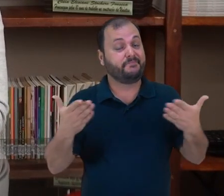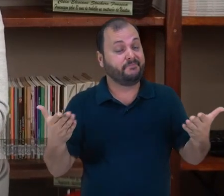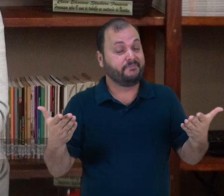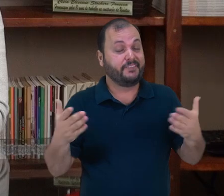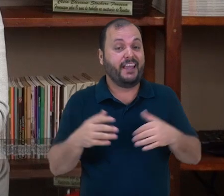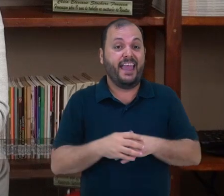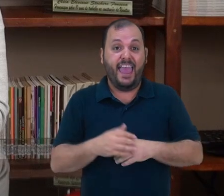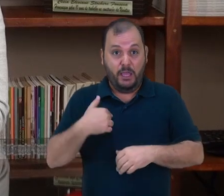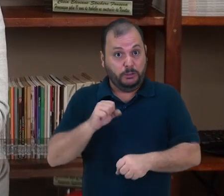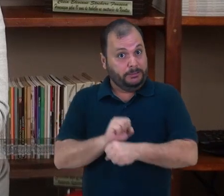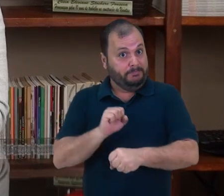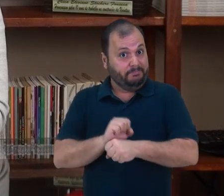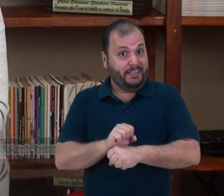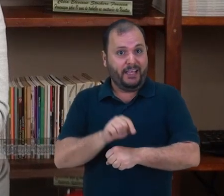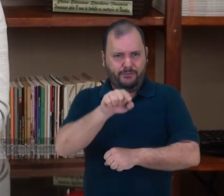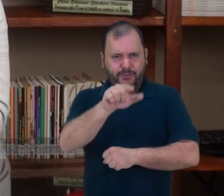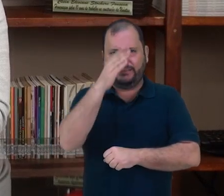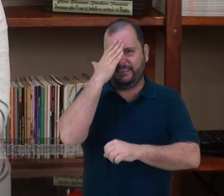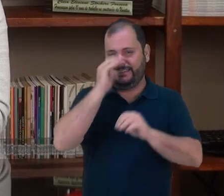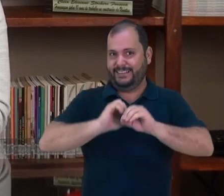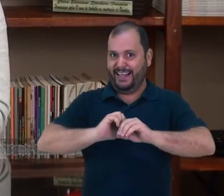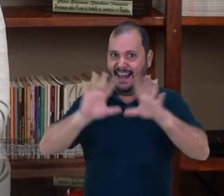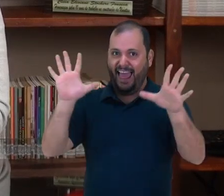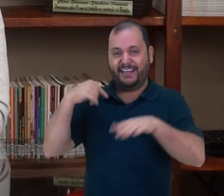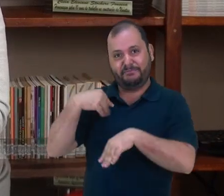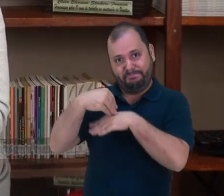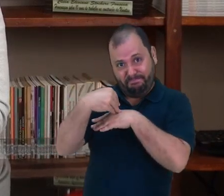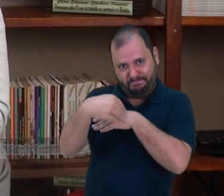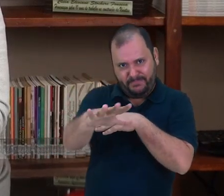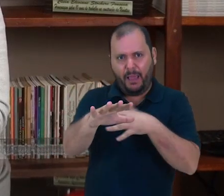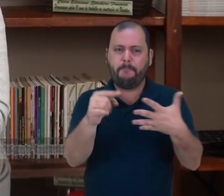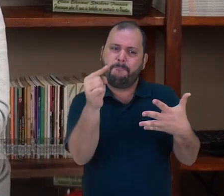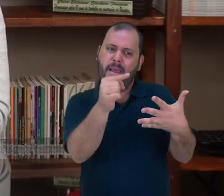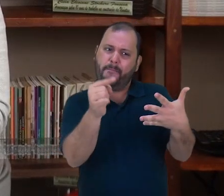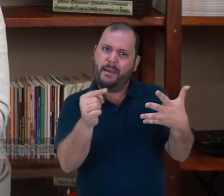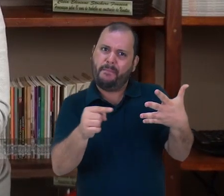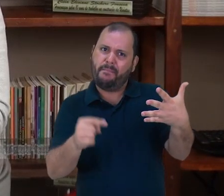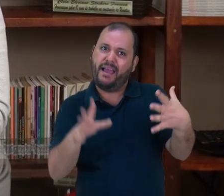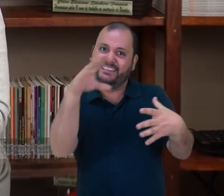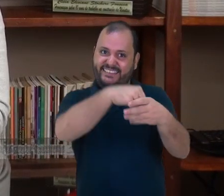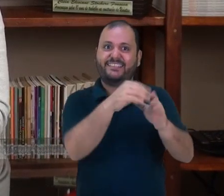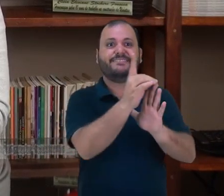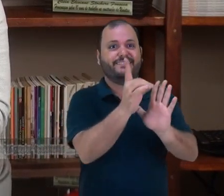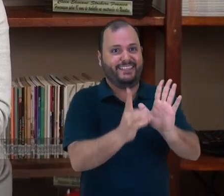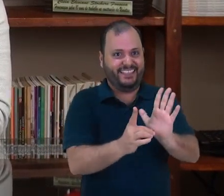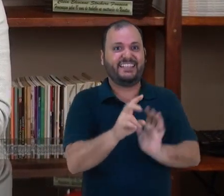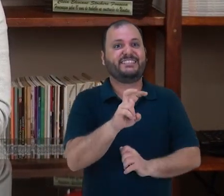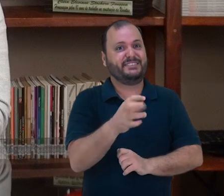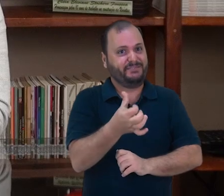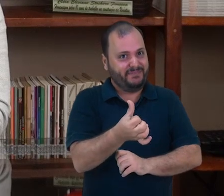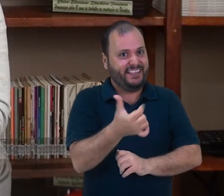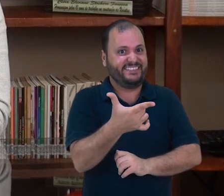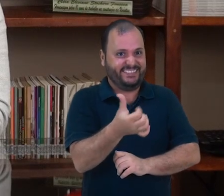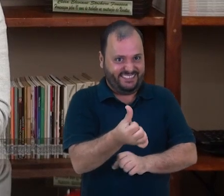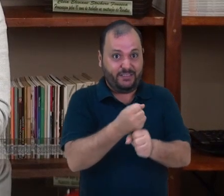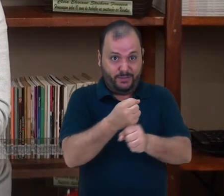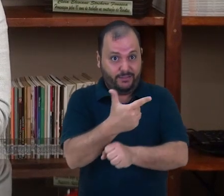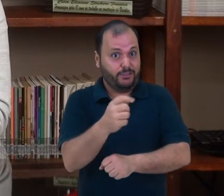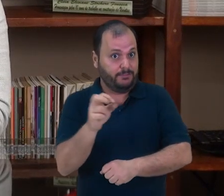deixado claro esses pontos importantes do decreto 5626 de 2005.